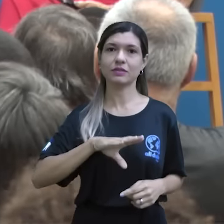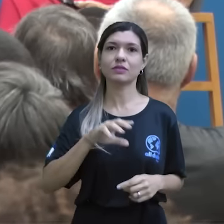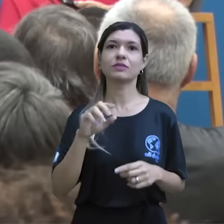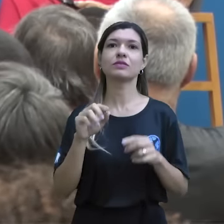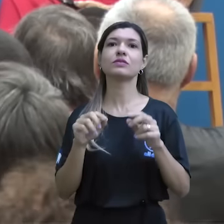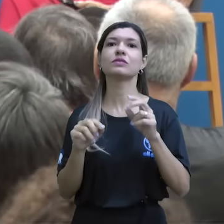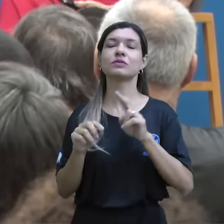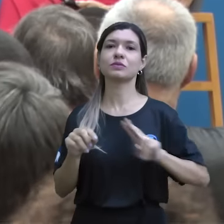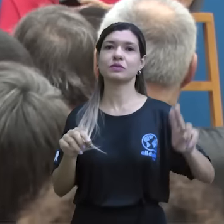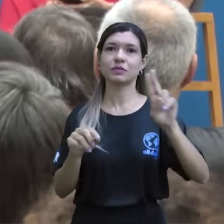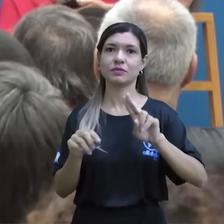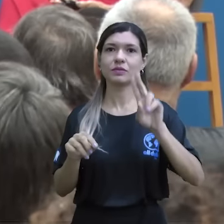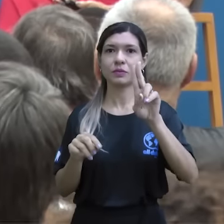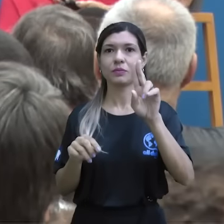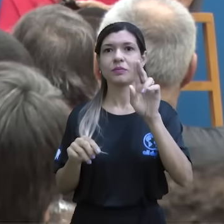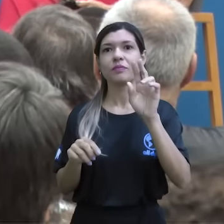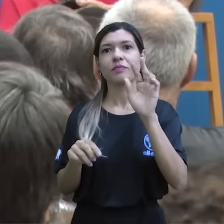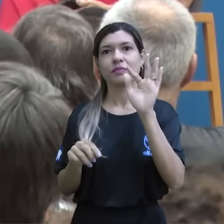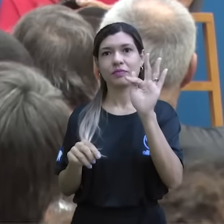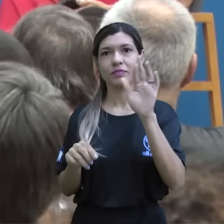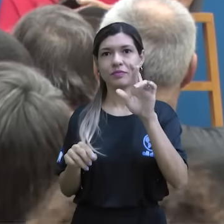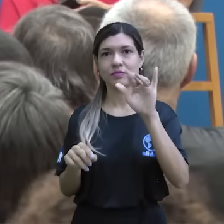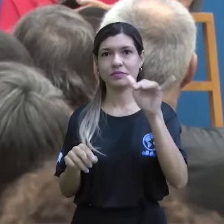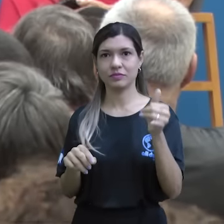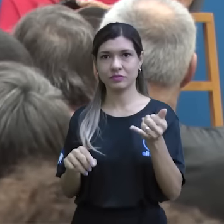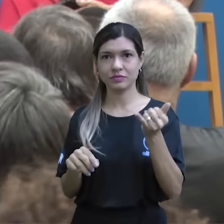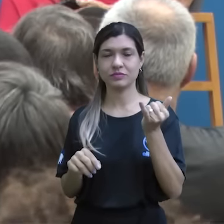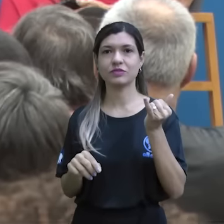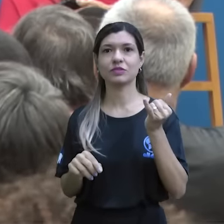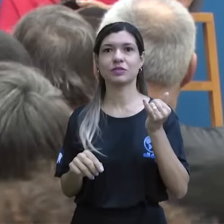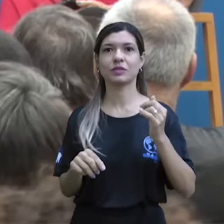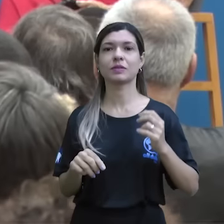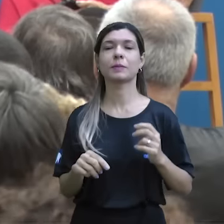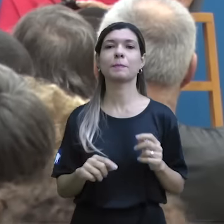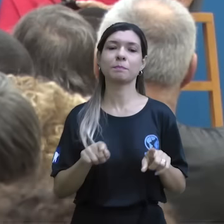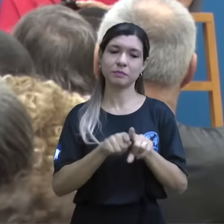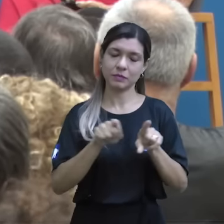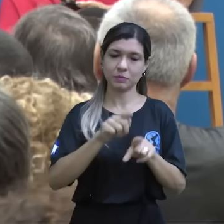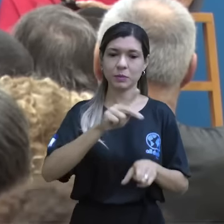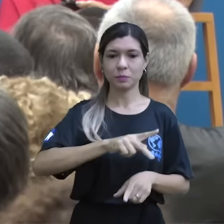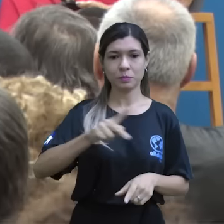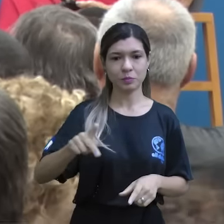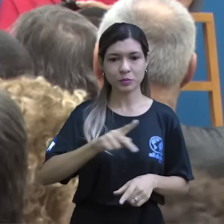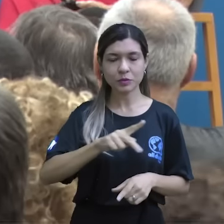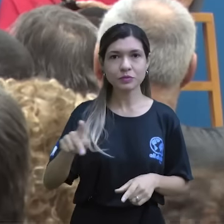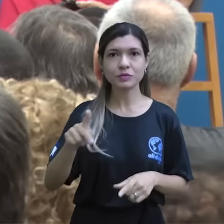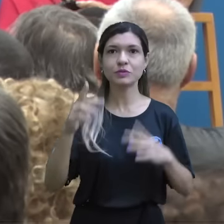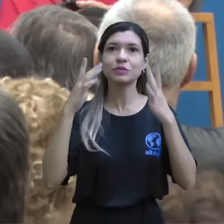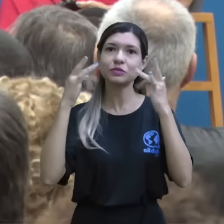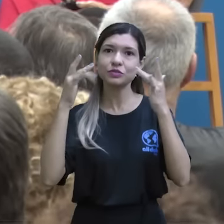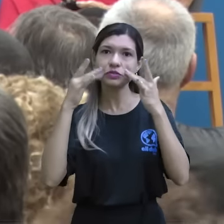Unirio, coordenou o Fórum de Ciência e Cultura da UFRJ, onde também dirigiu a editora da